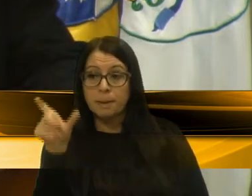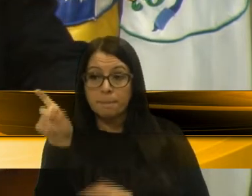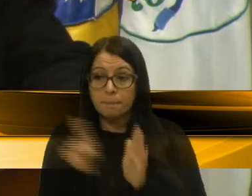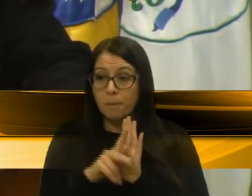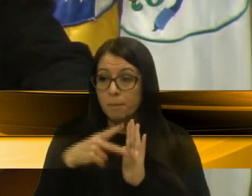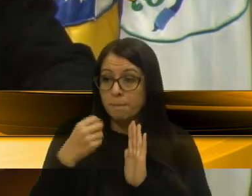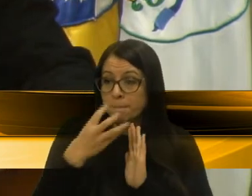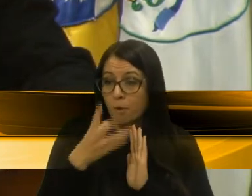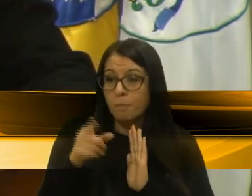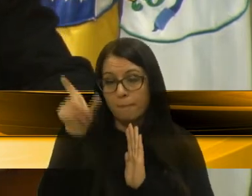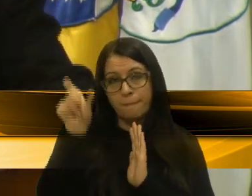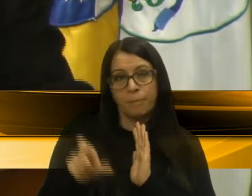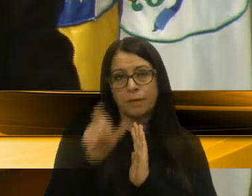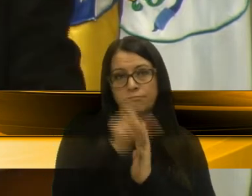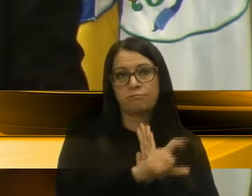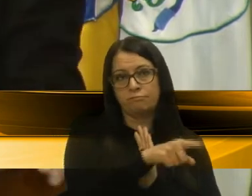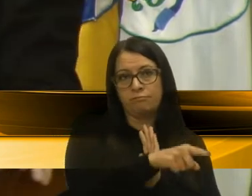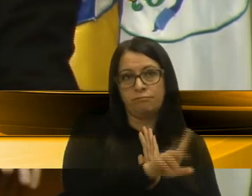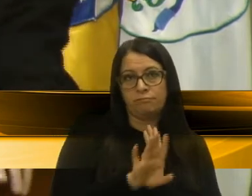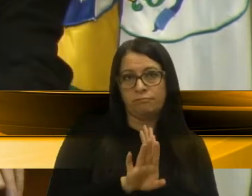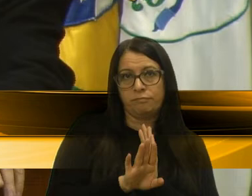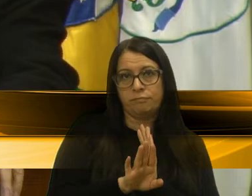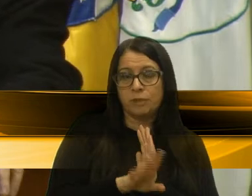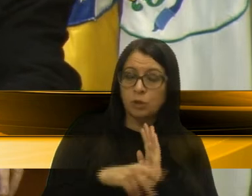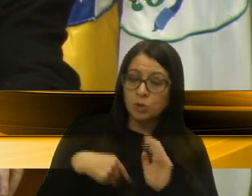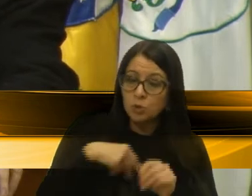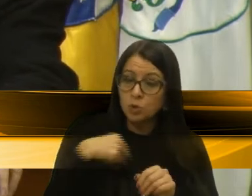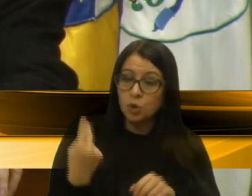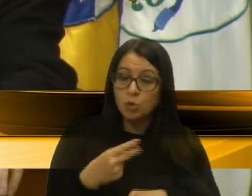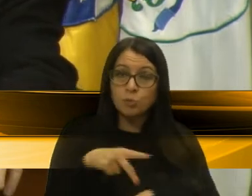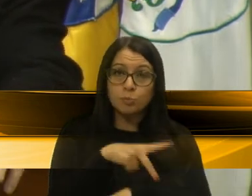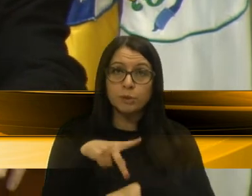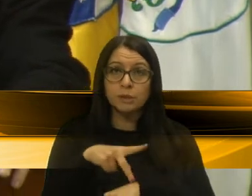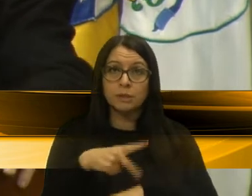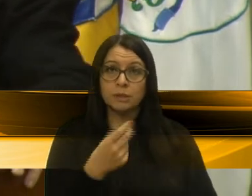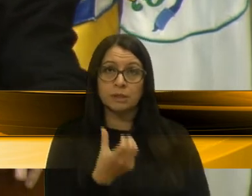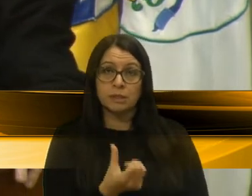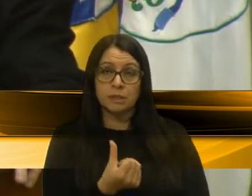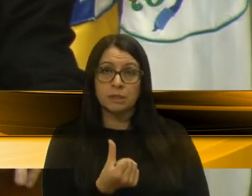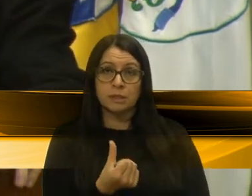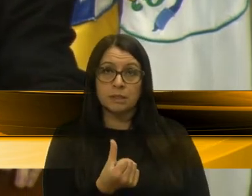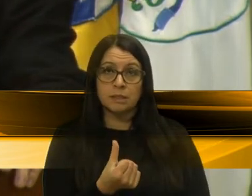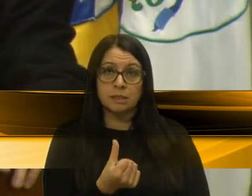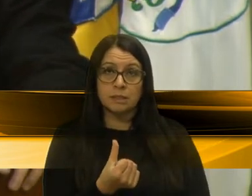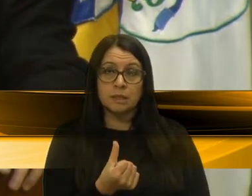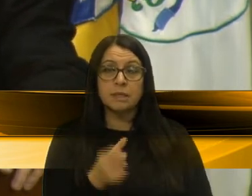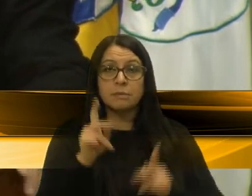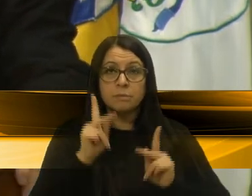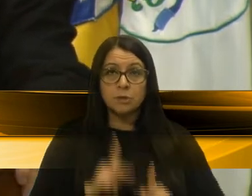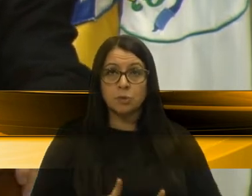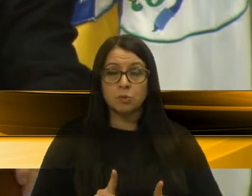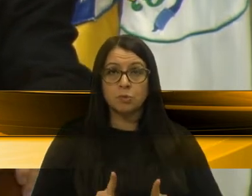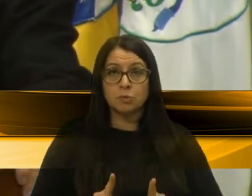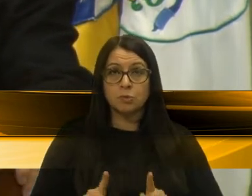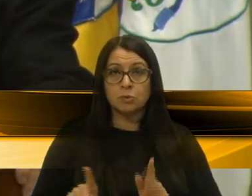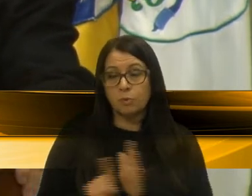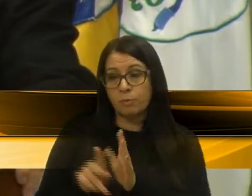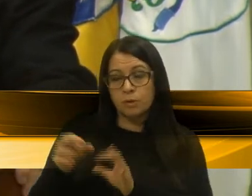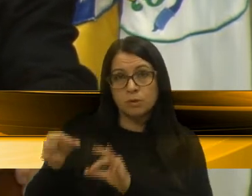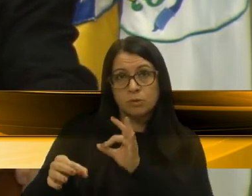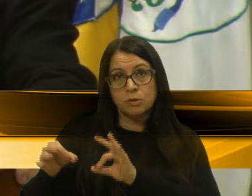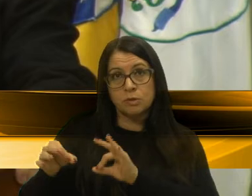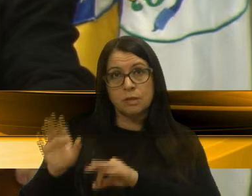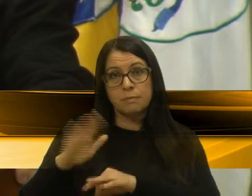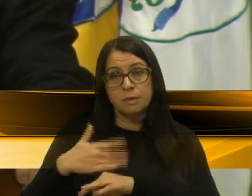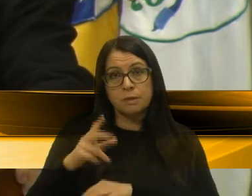disse aqui em outras oportunidades, somos um país em que 6 pessoas jurídicas detêm